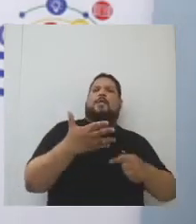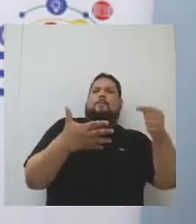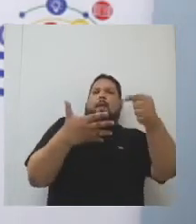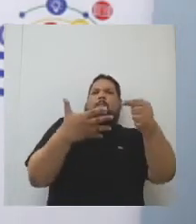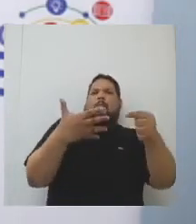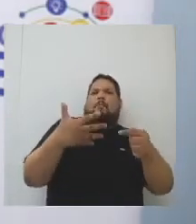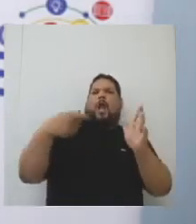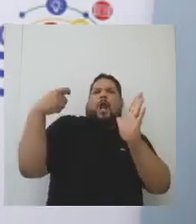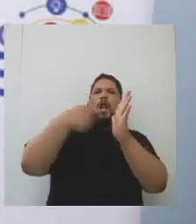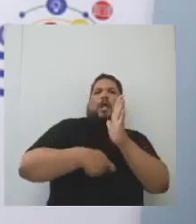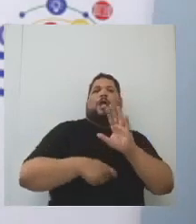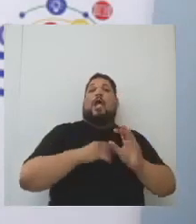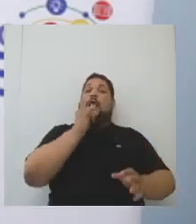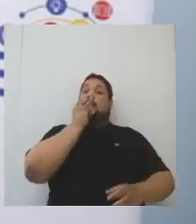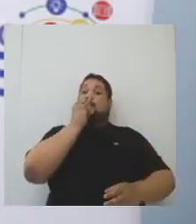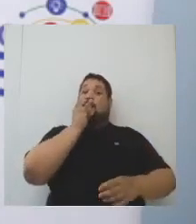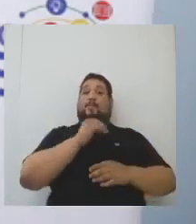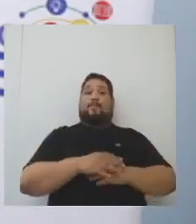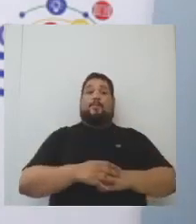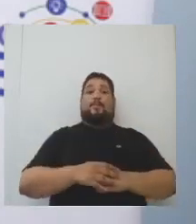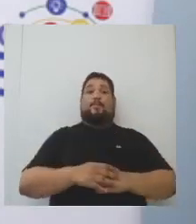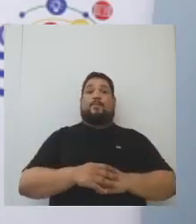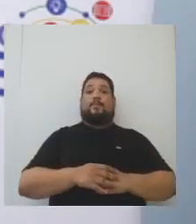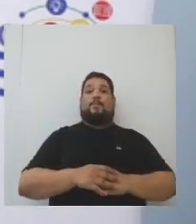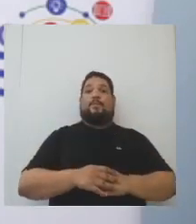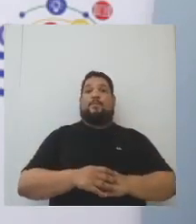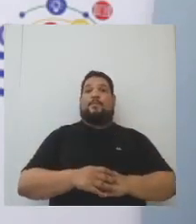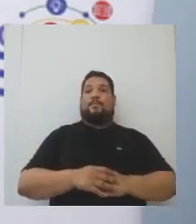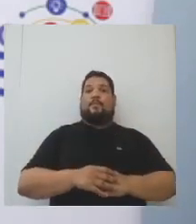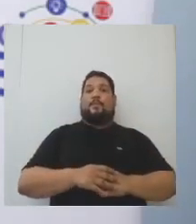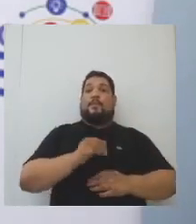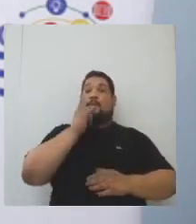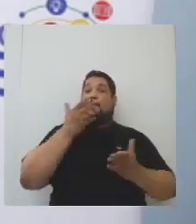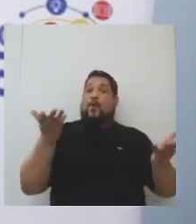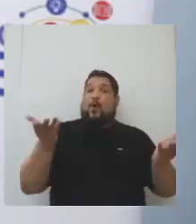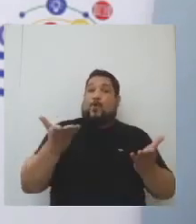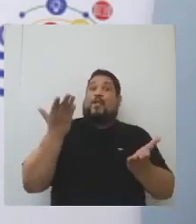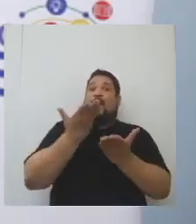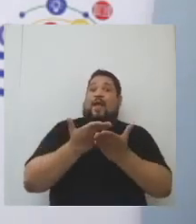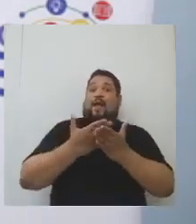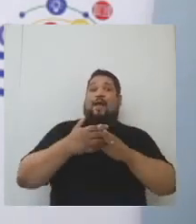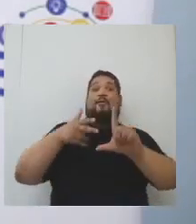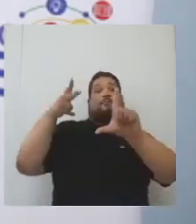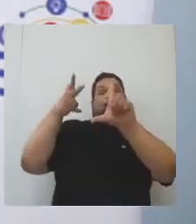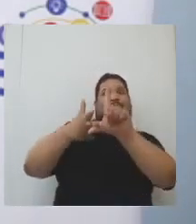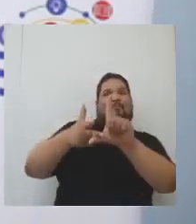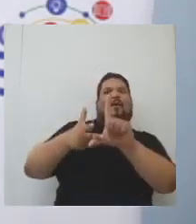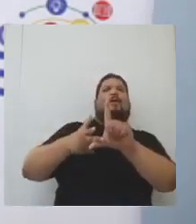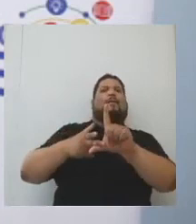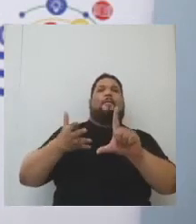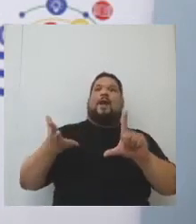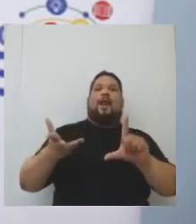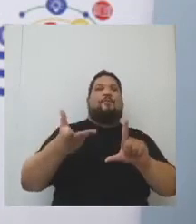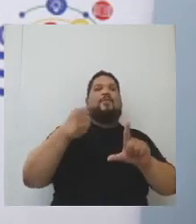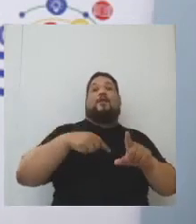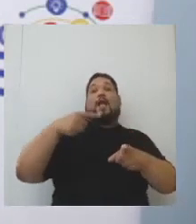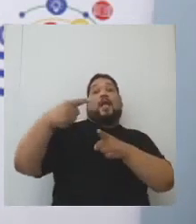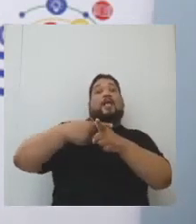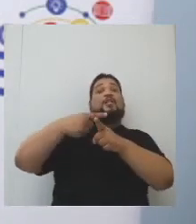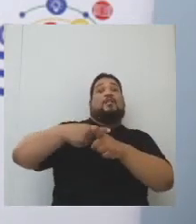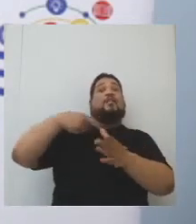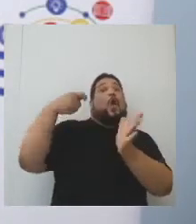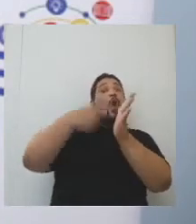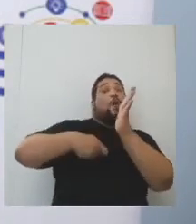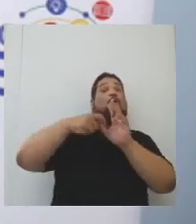Por exemplo, estamos gravando, né, a ocasião aqui, essa aula tão maravilhosa para vocês, e aí uma das exigências dos ingleses é que eles queriam também